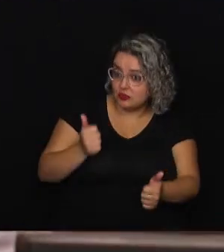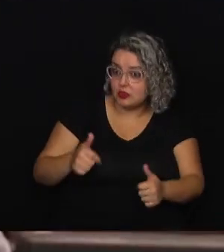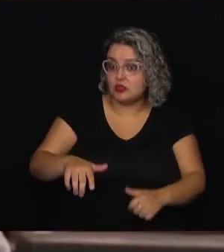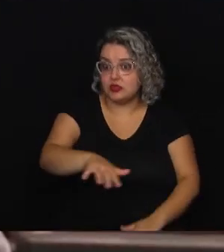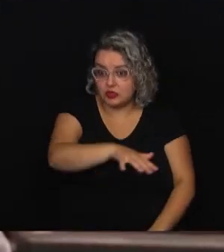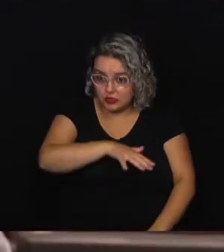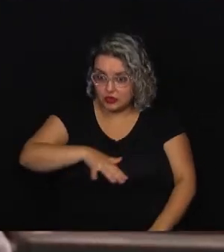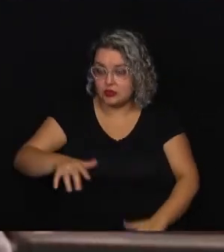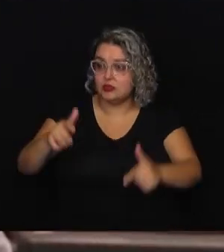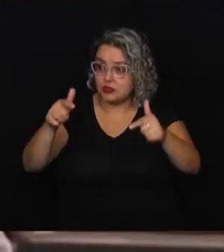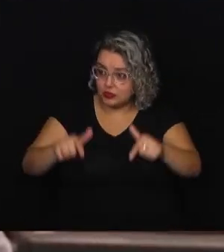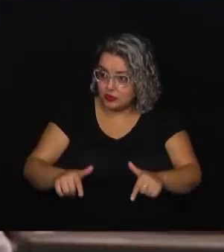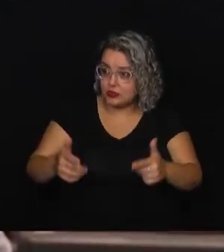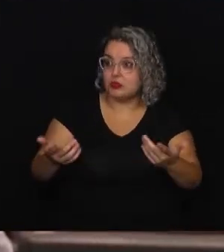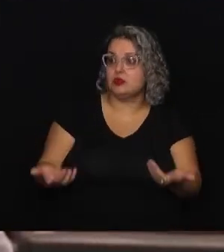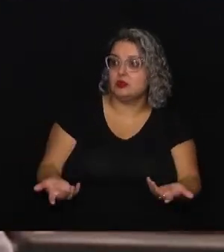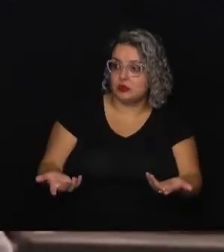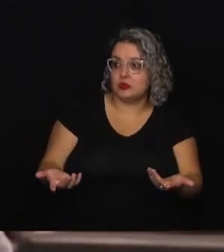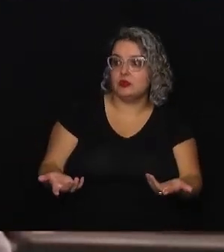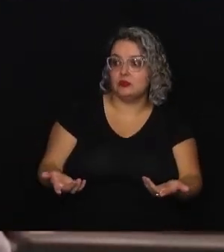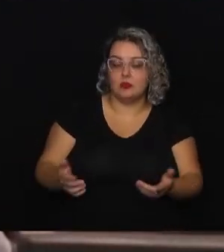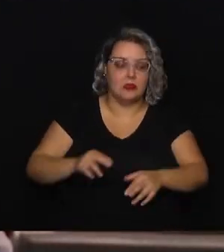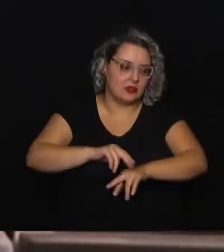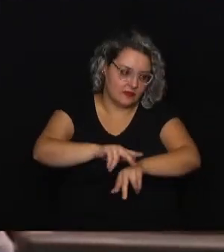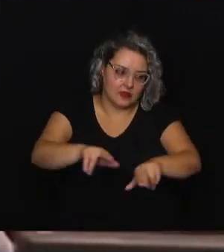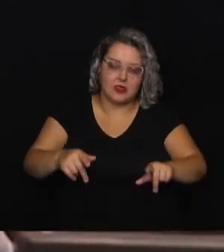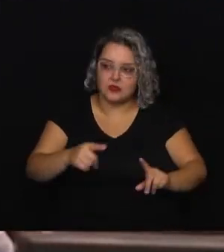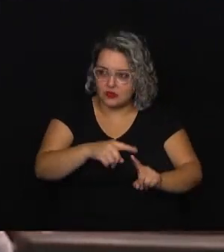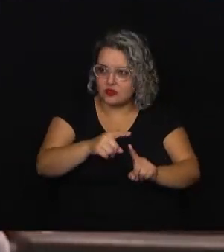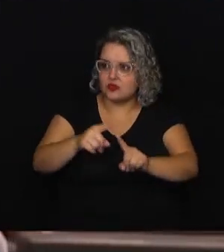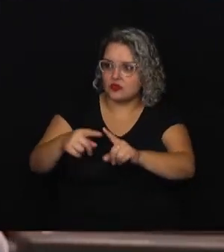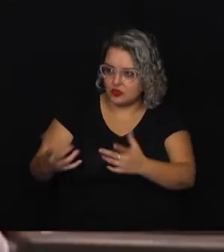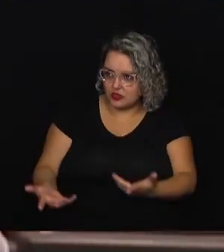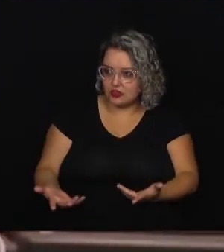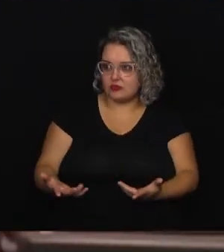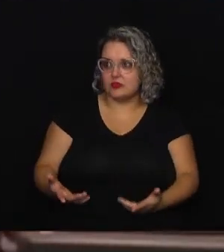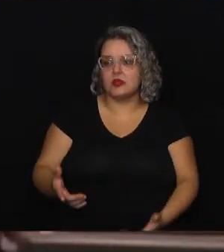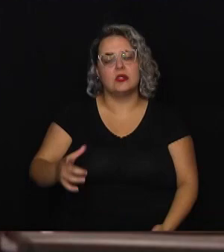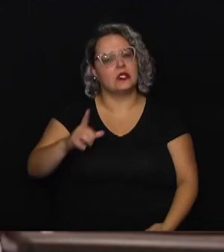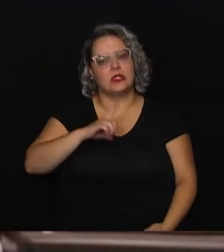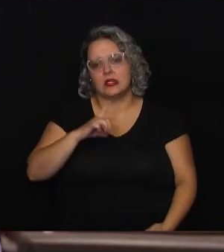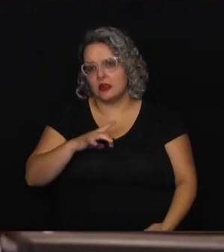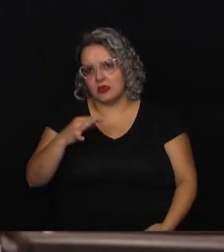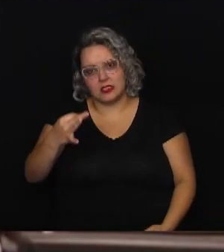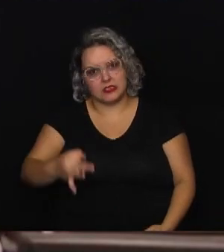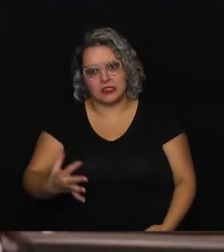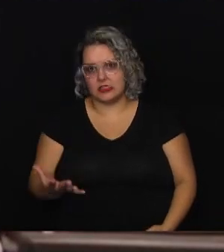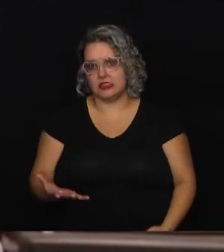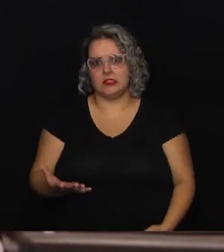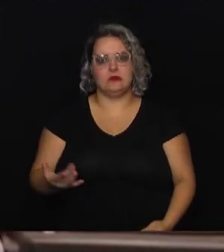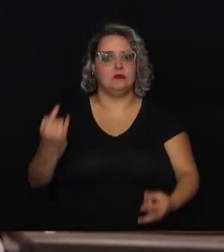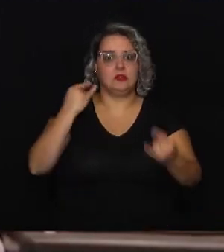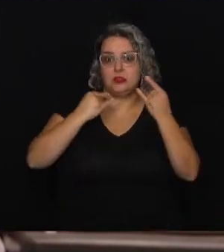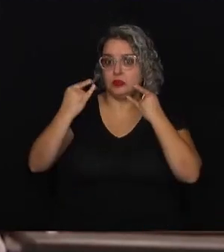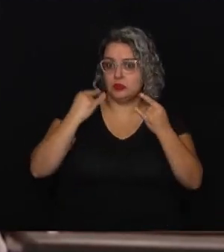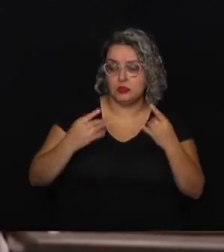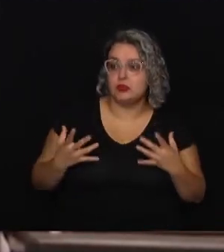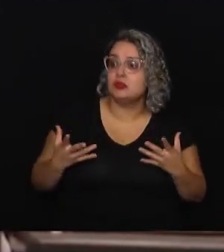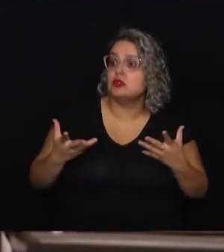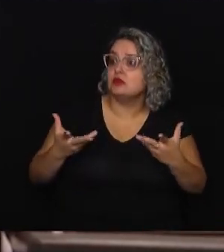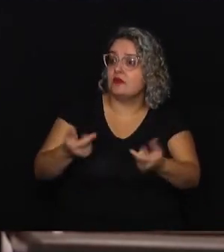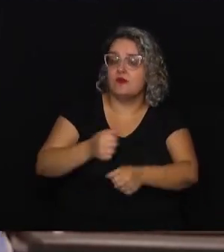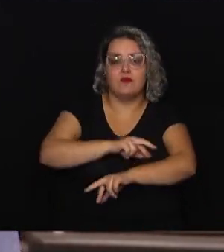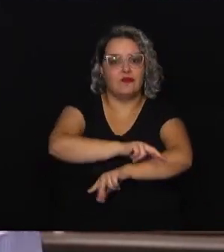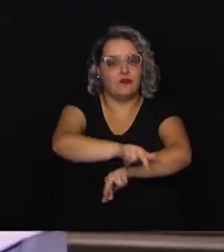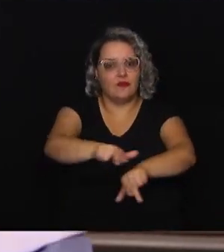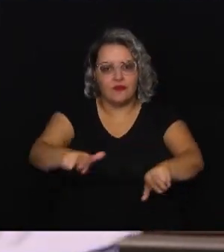para essa modalidade, e tenho absoluta certeza que isso vai despertar o interesse de muitos jovens,